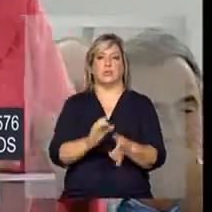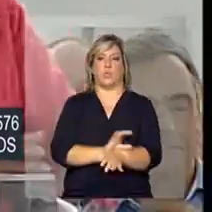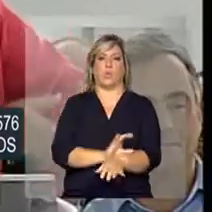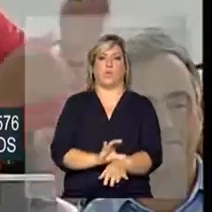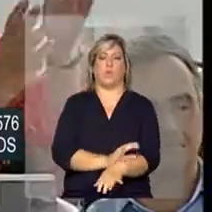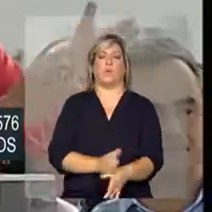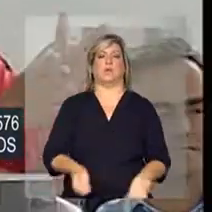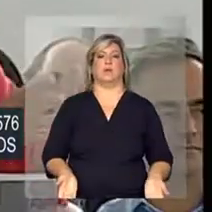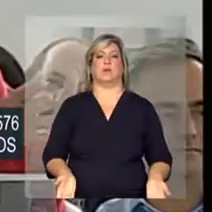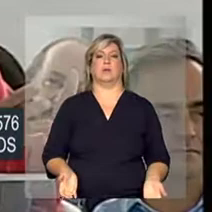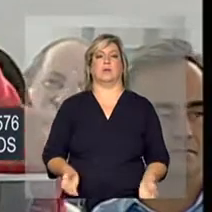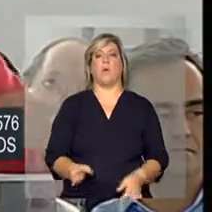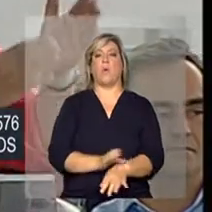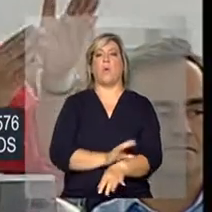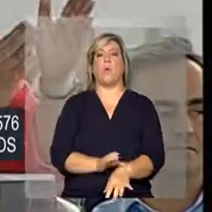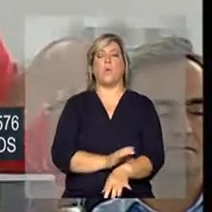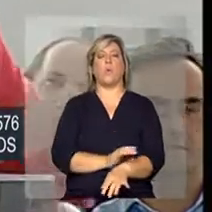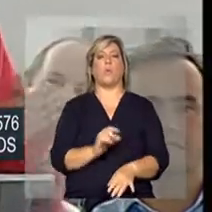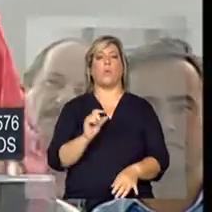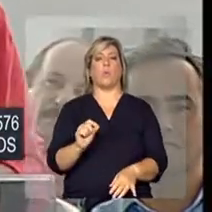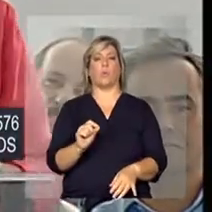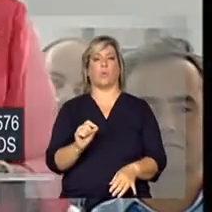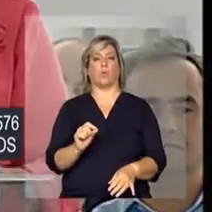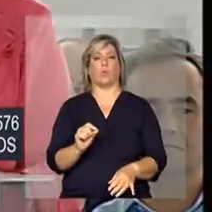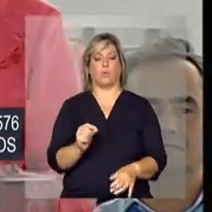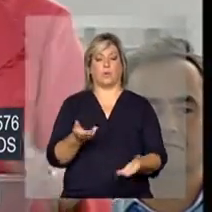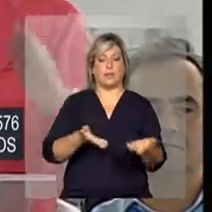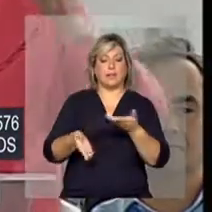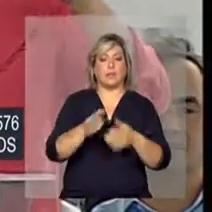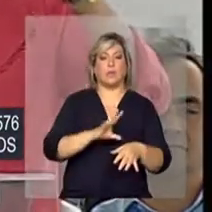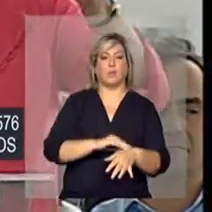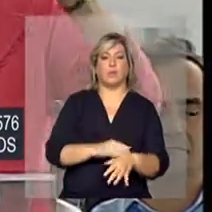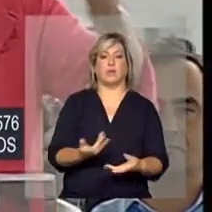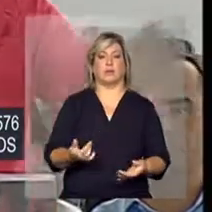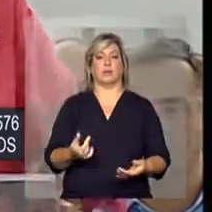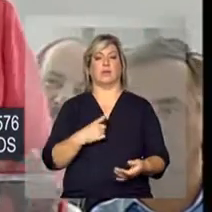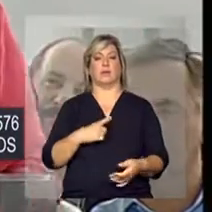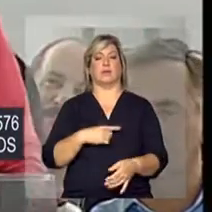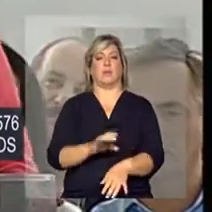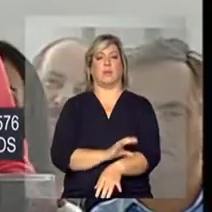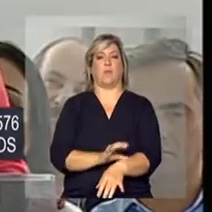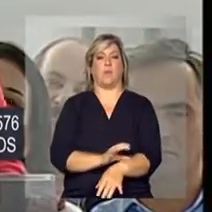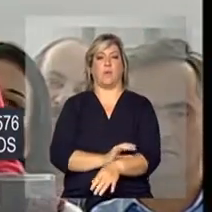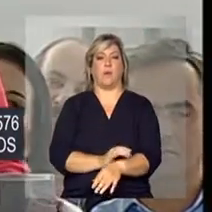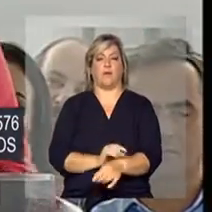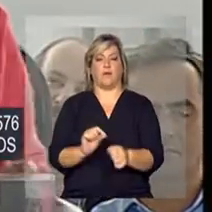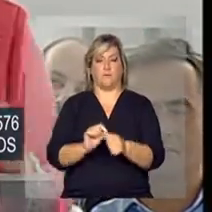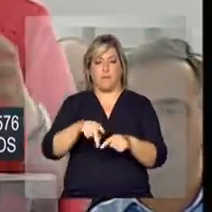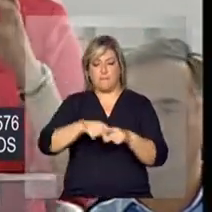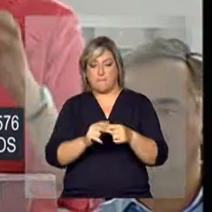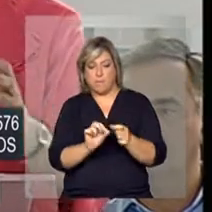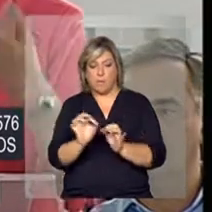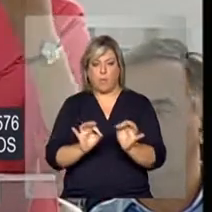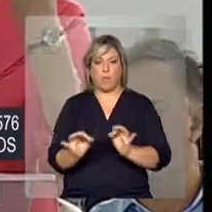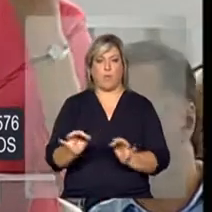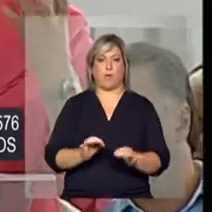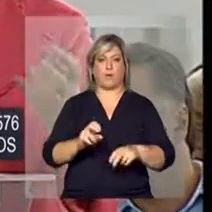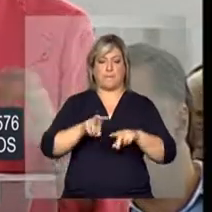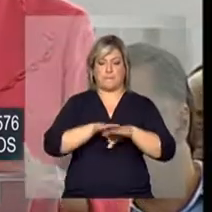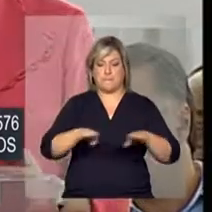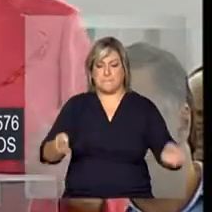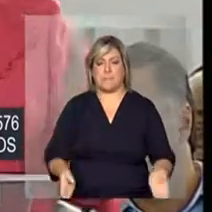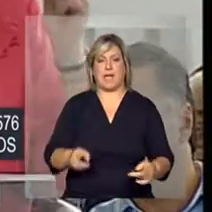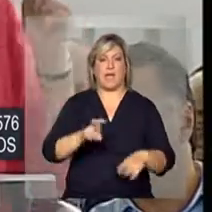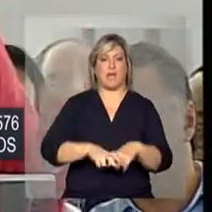de tratador de doente, aula de montador de móveis, dar uma